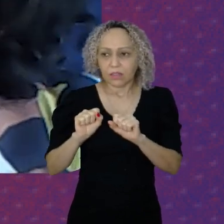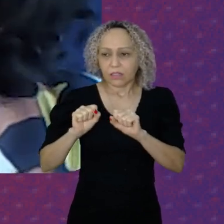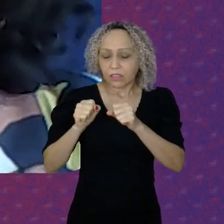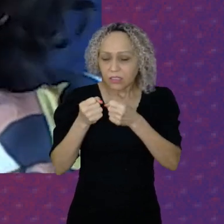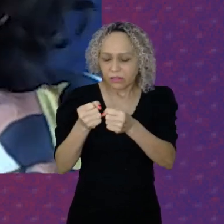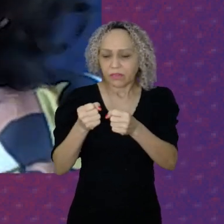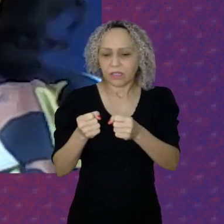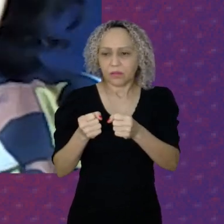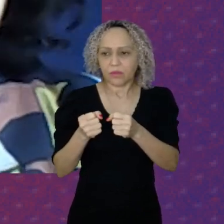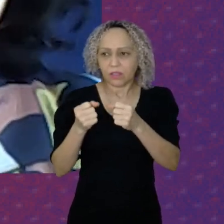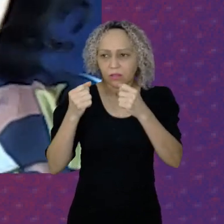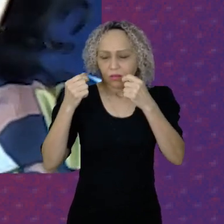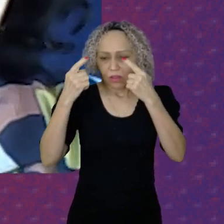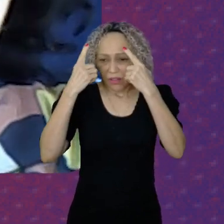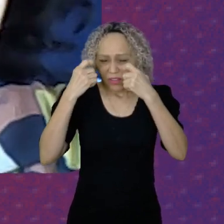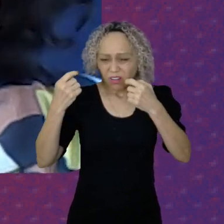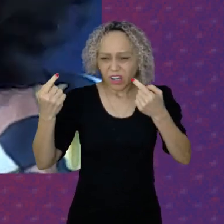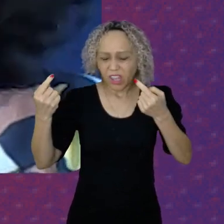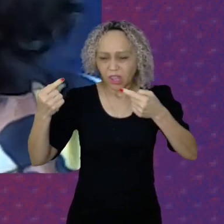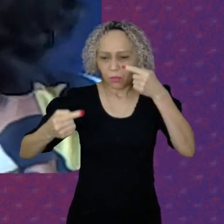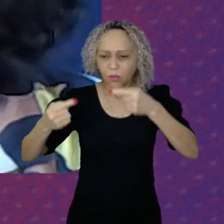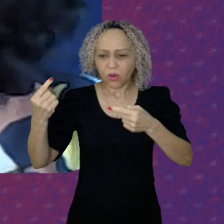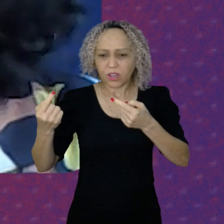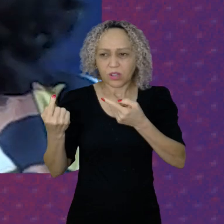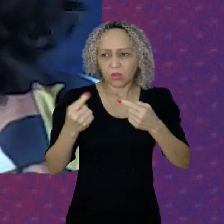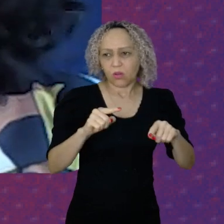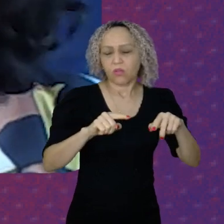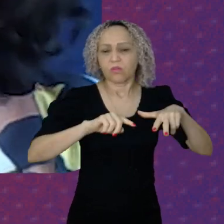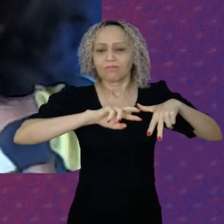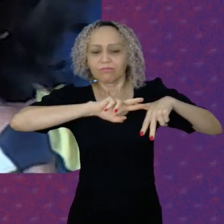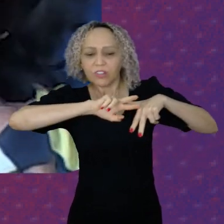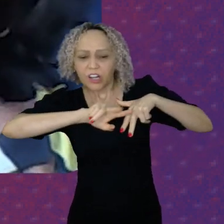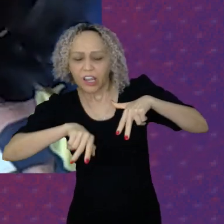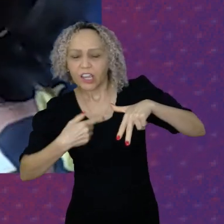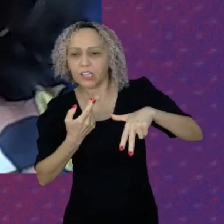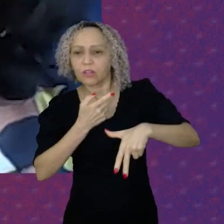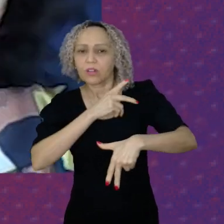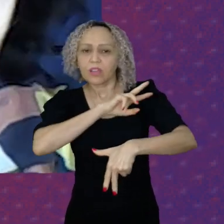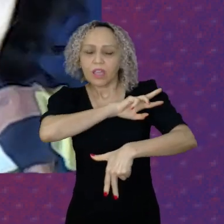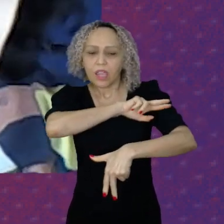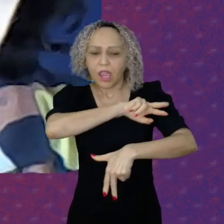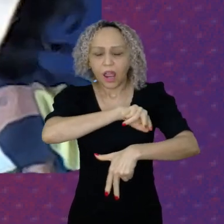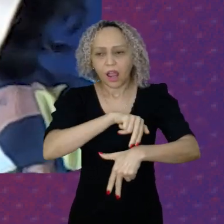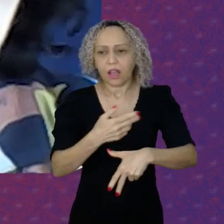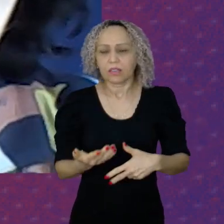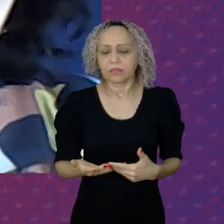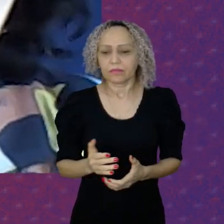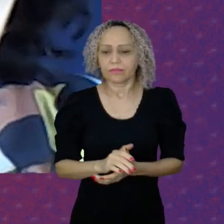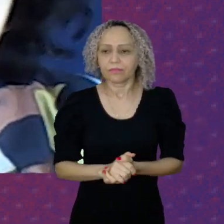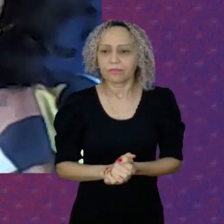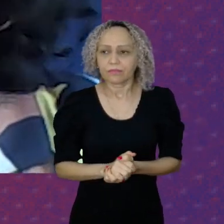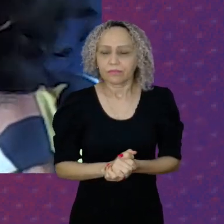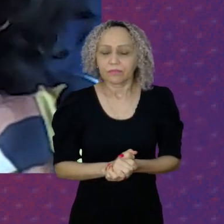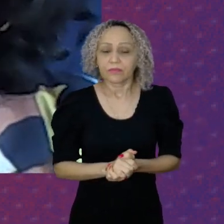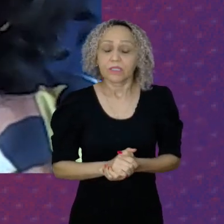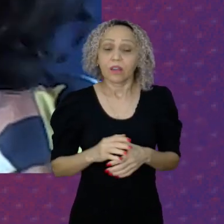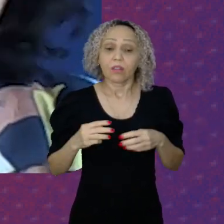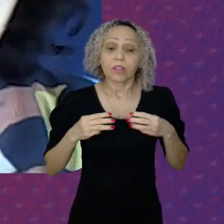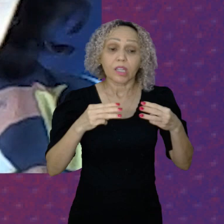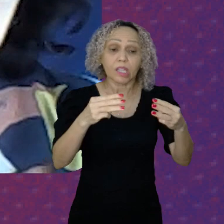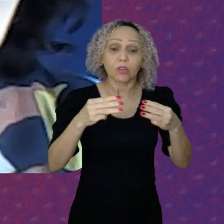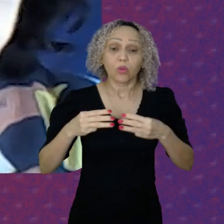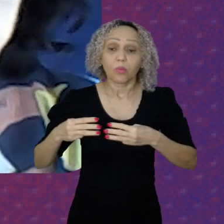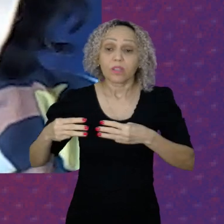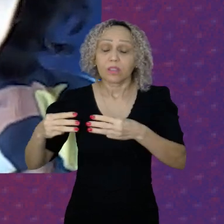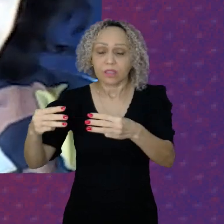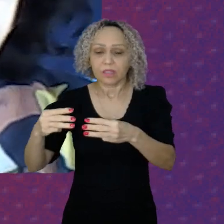Raça. Então, mais uma vez, eu destaco a importância da gente ter ações articuladas dos ministérios, né, do